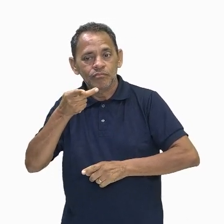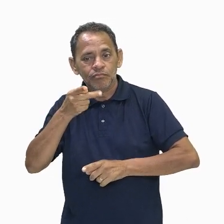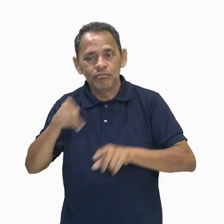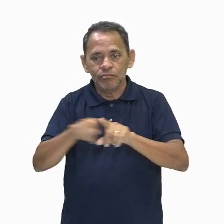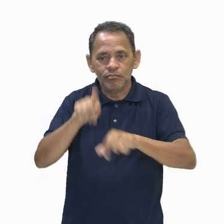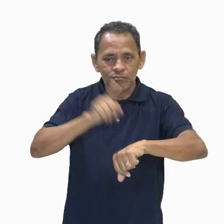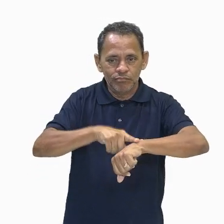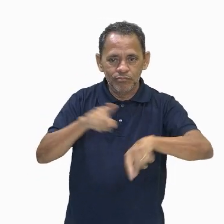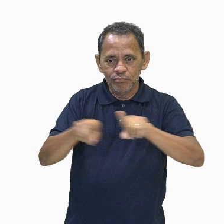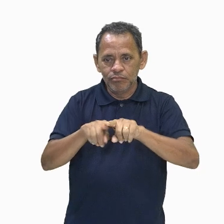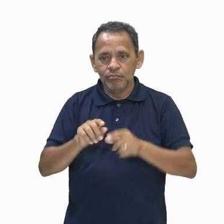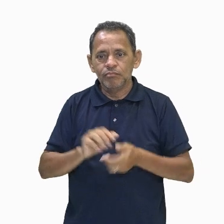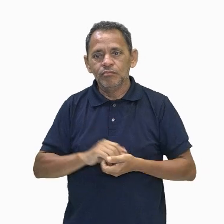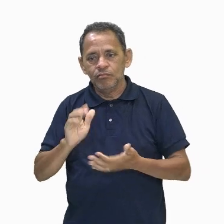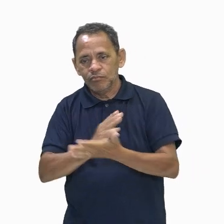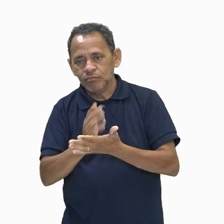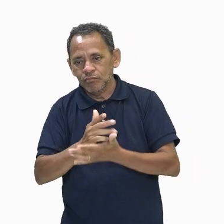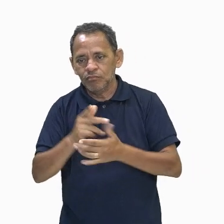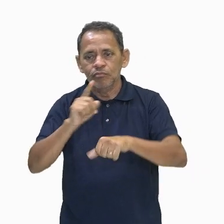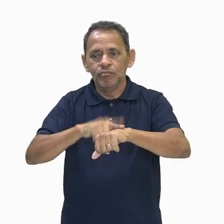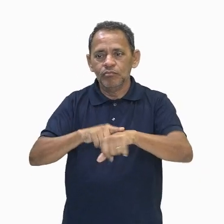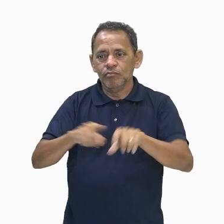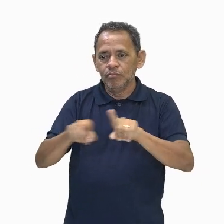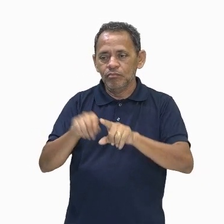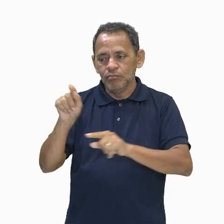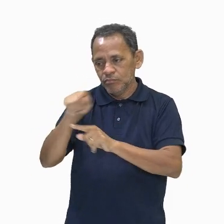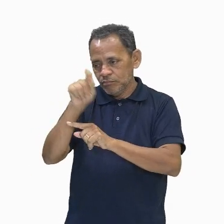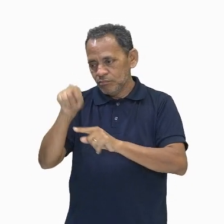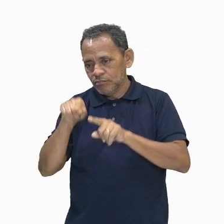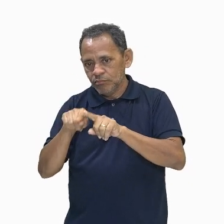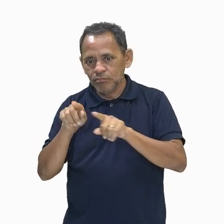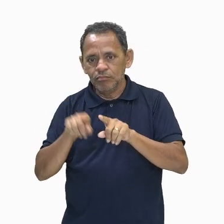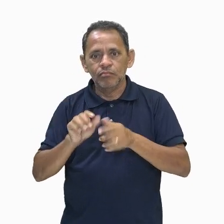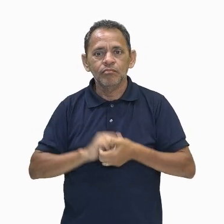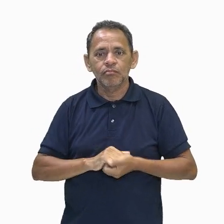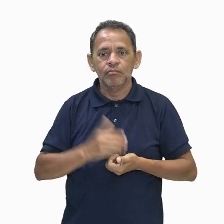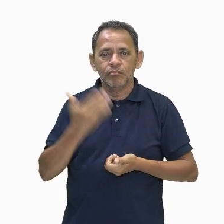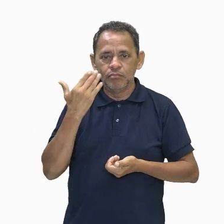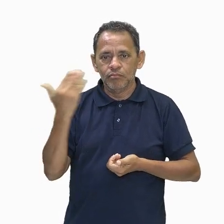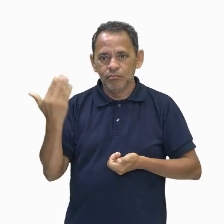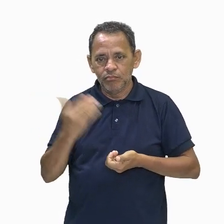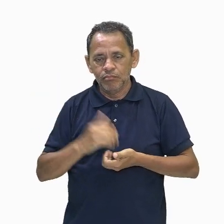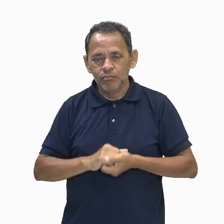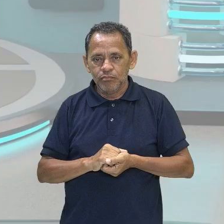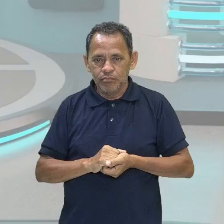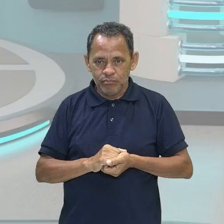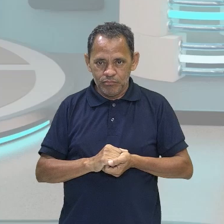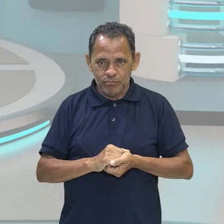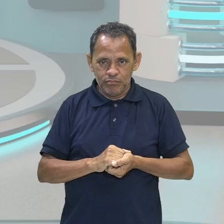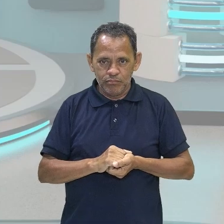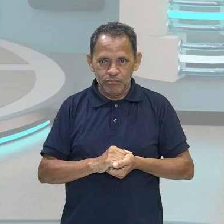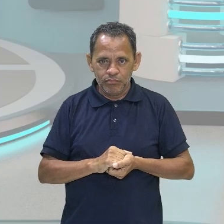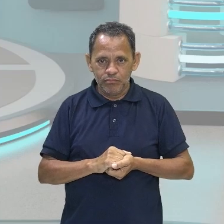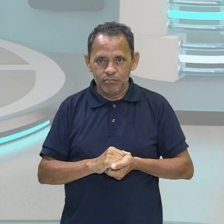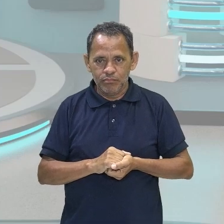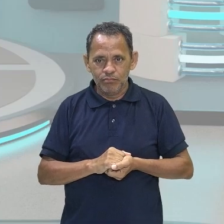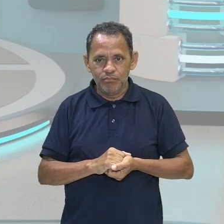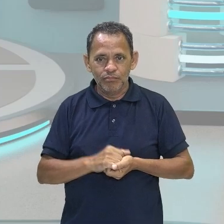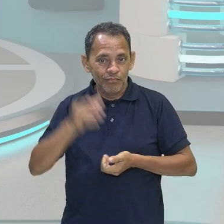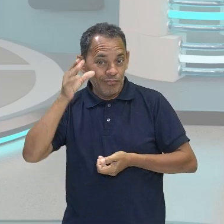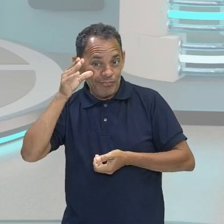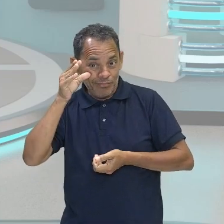determinado momento no presente na forma interrogativa. WH questions and short answers. Ficou